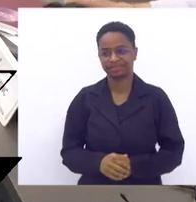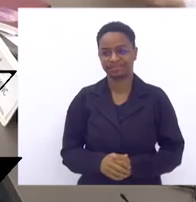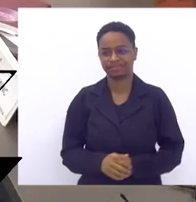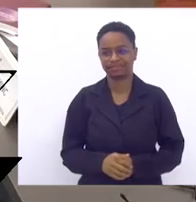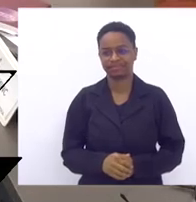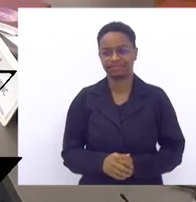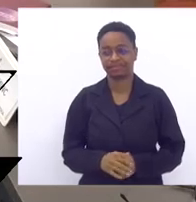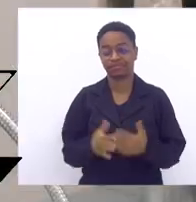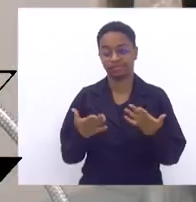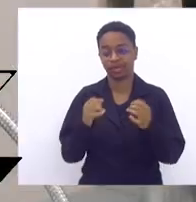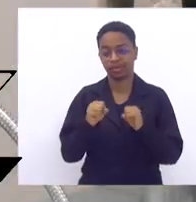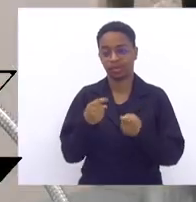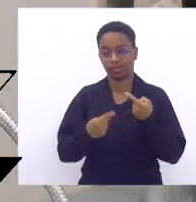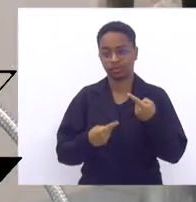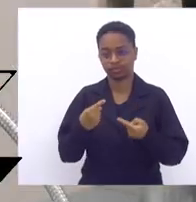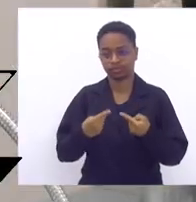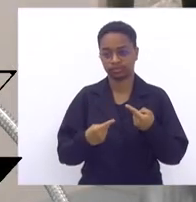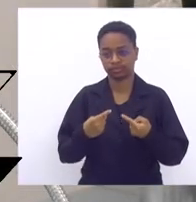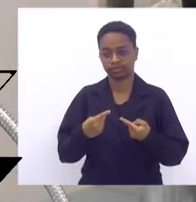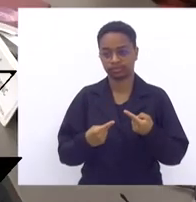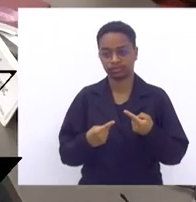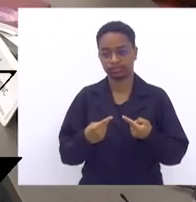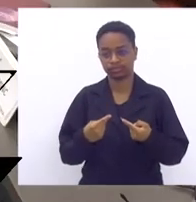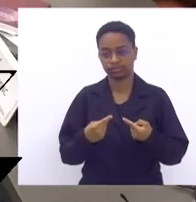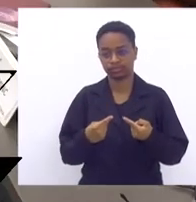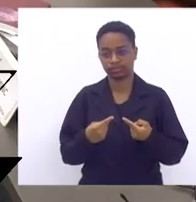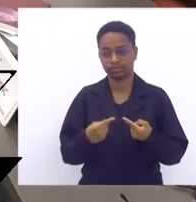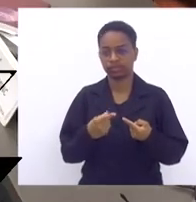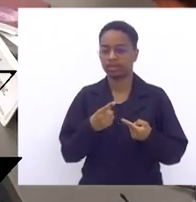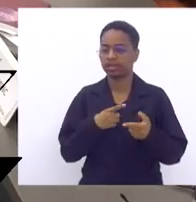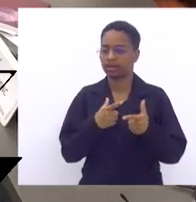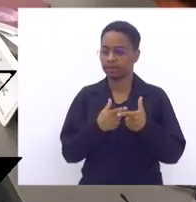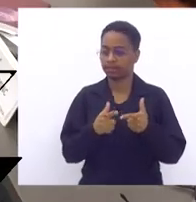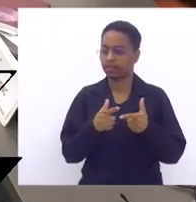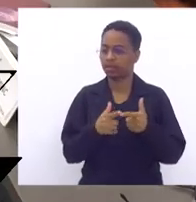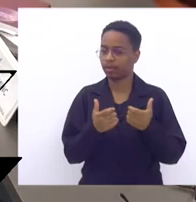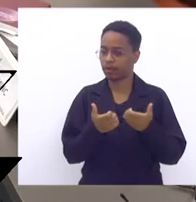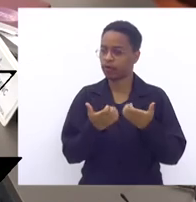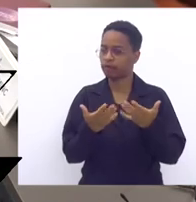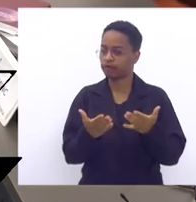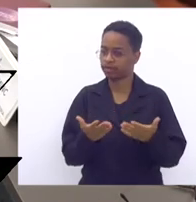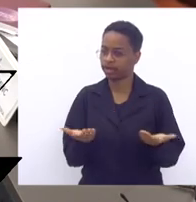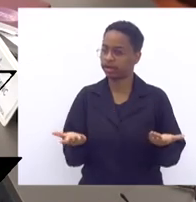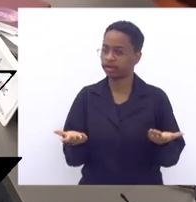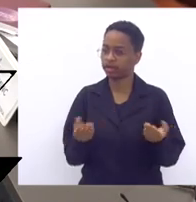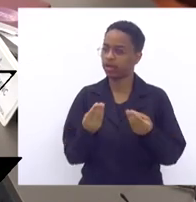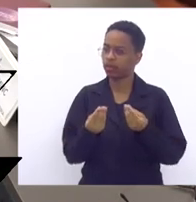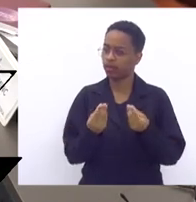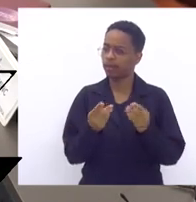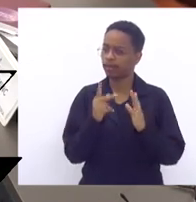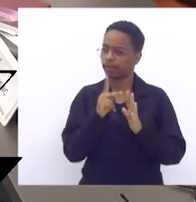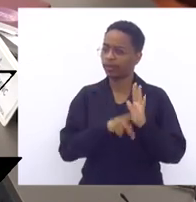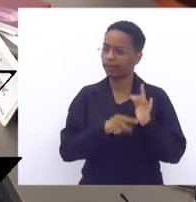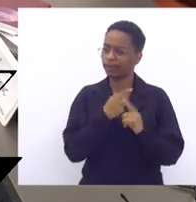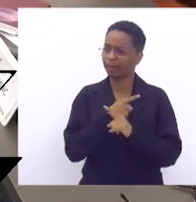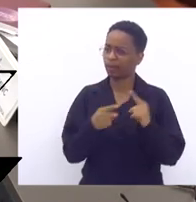Então, em discussão. Mas senhor presidente, há um problema na sua oferta. Deixa eu dizer. É que o projeto veda